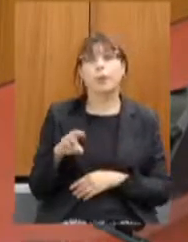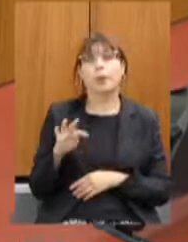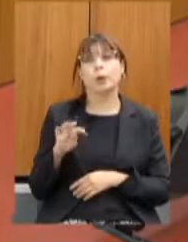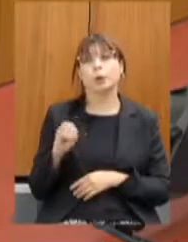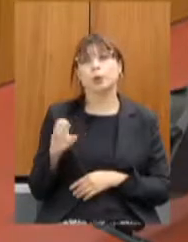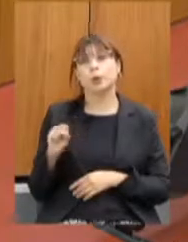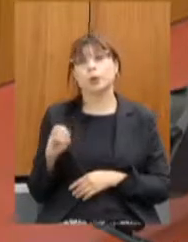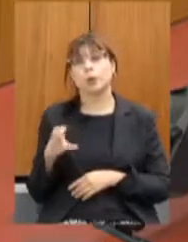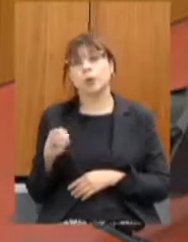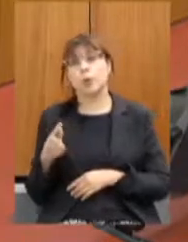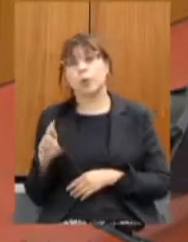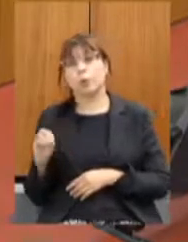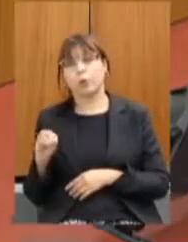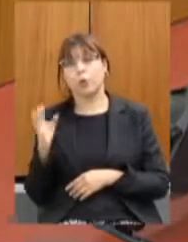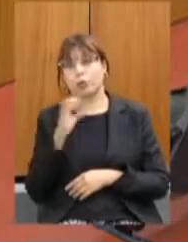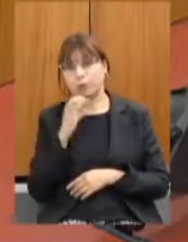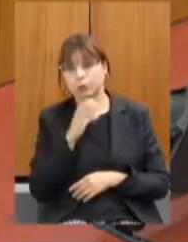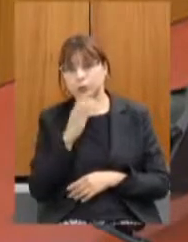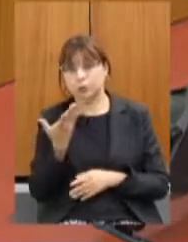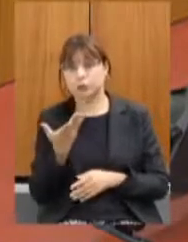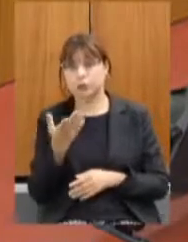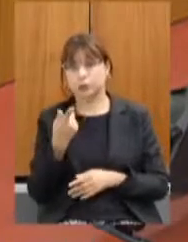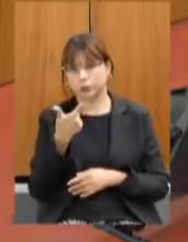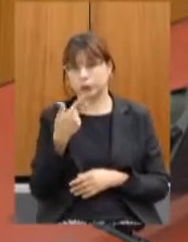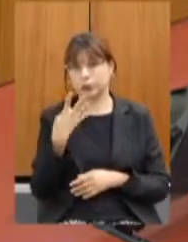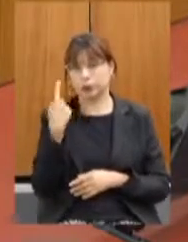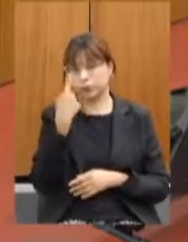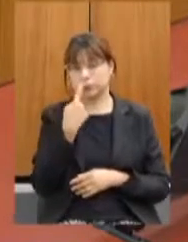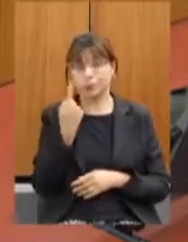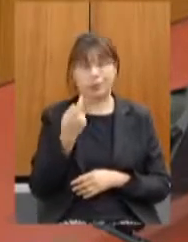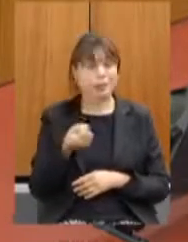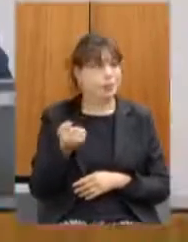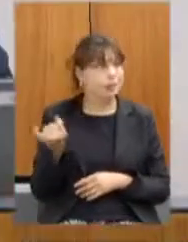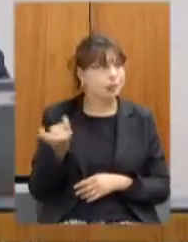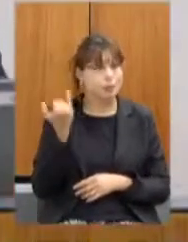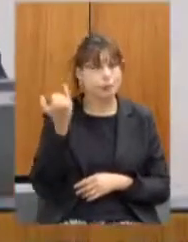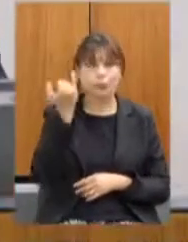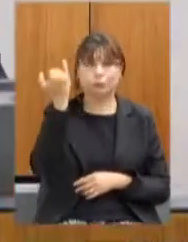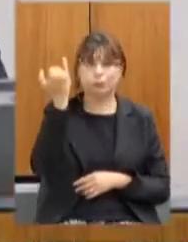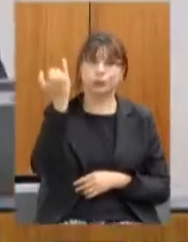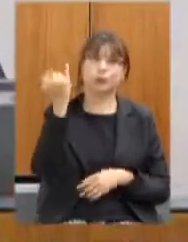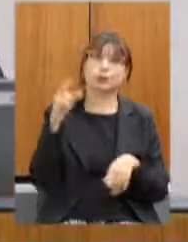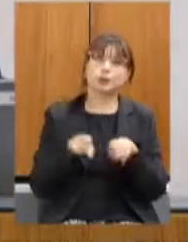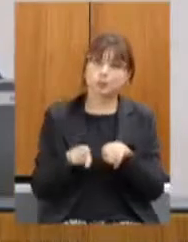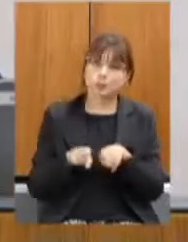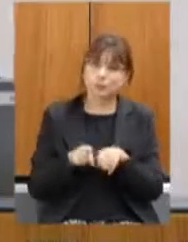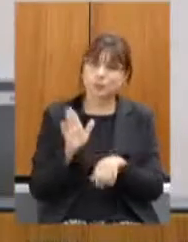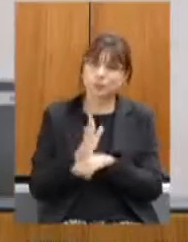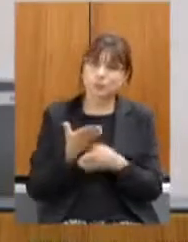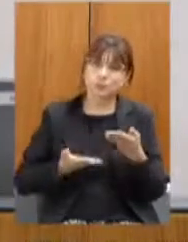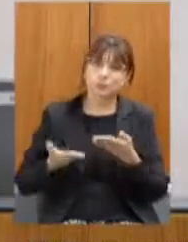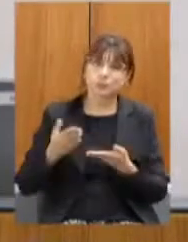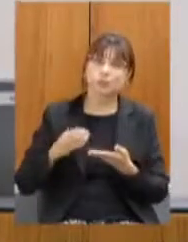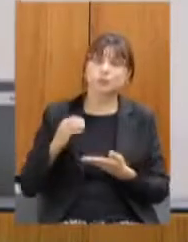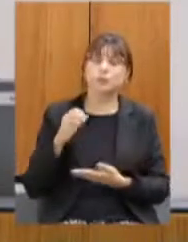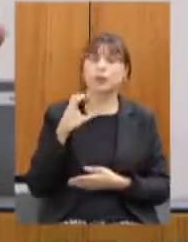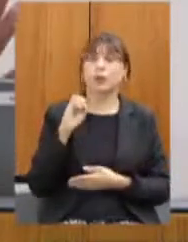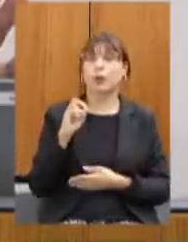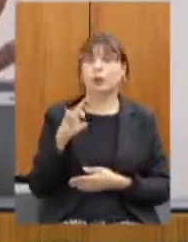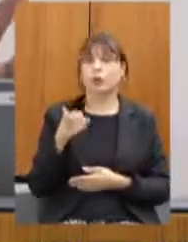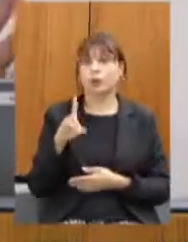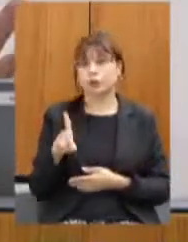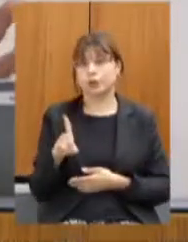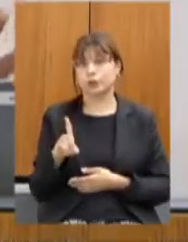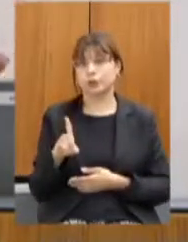milhares de pessoas por mês que é essencial que é referência na convite imagina que colapso não causará